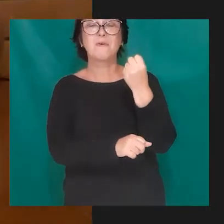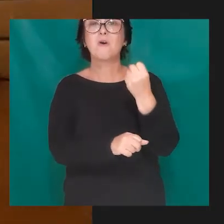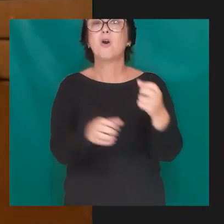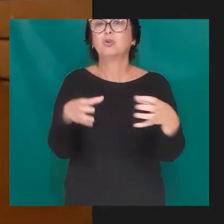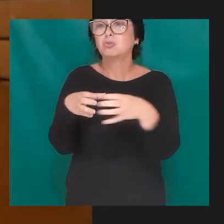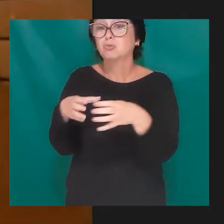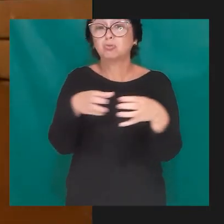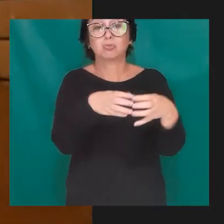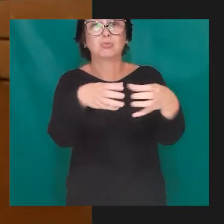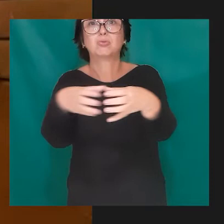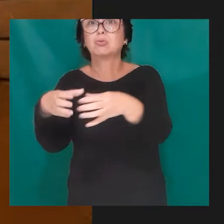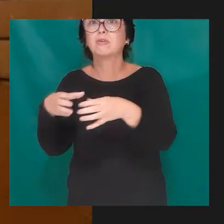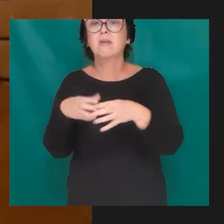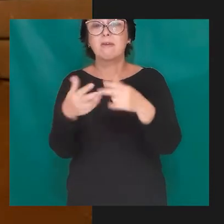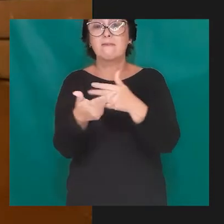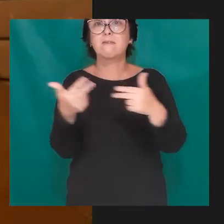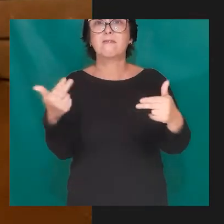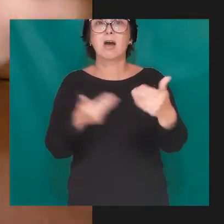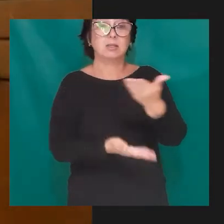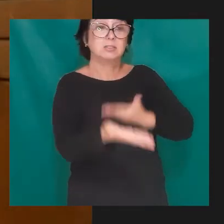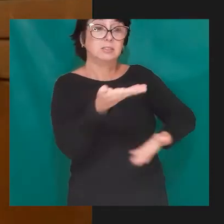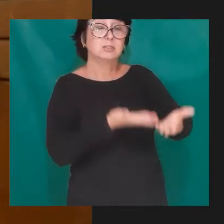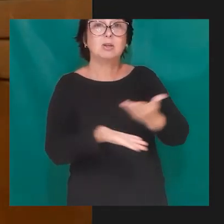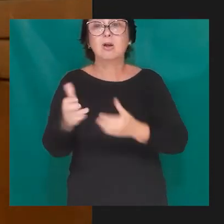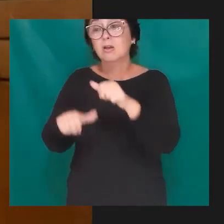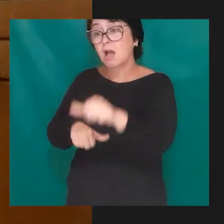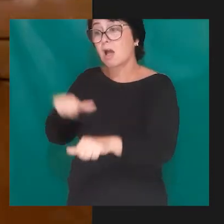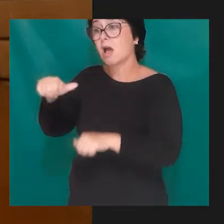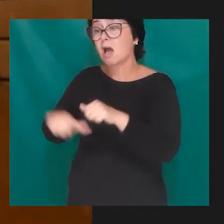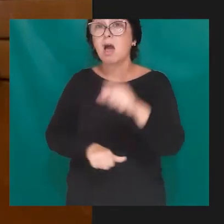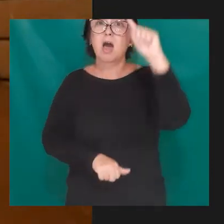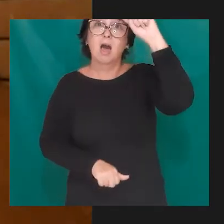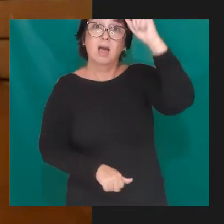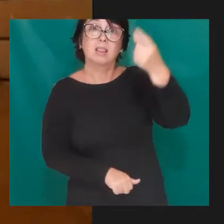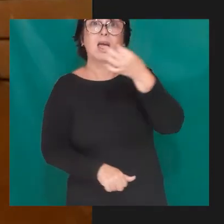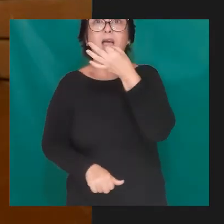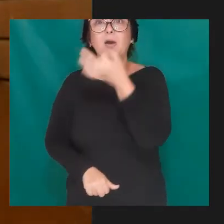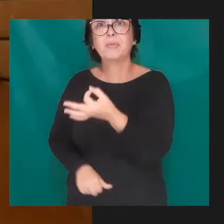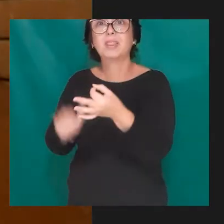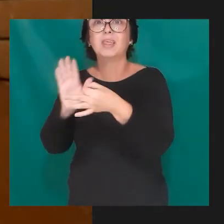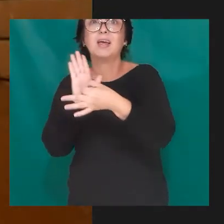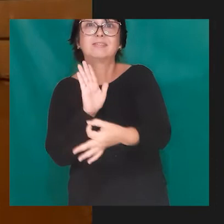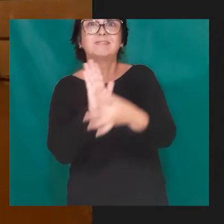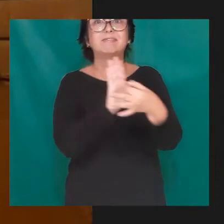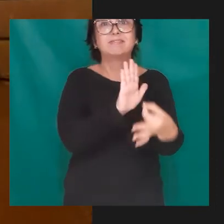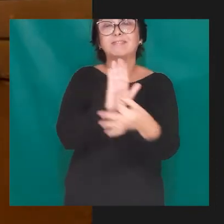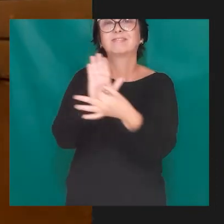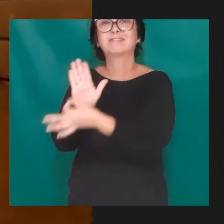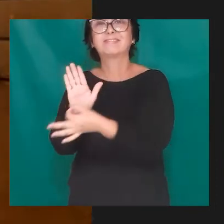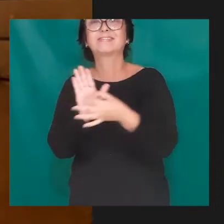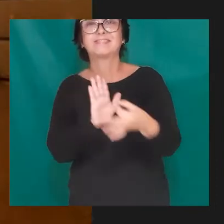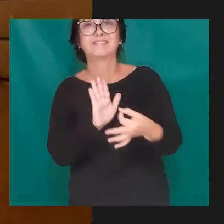Ribeiro, com o de Bagé, e possam trocar ideias, conversar, sem nunca ter se falado, sabe? Então, isso a gente fez um